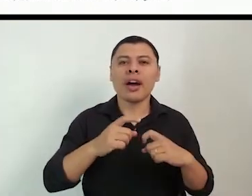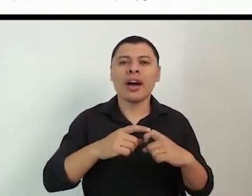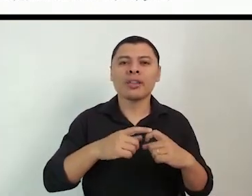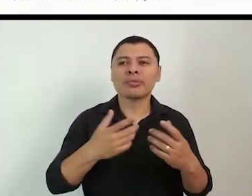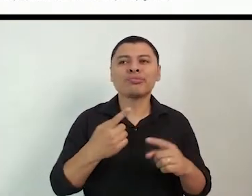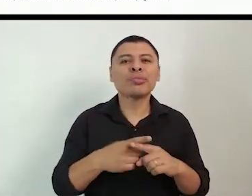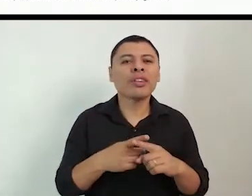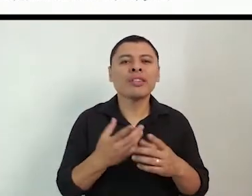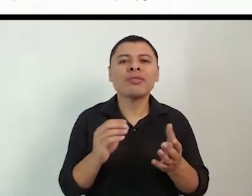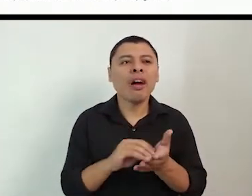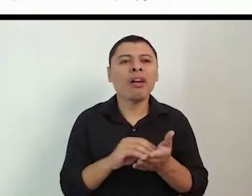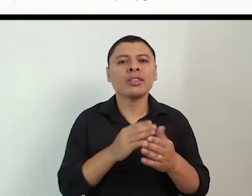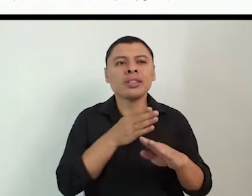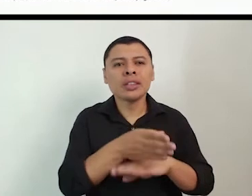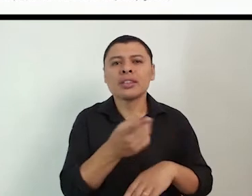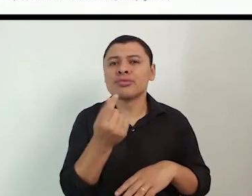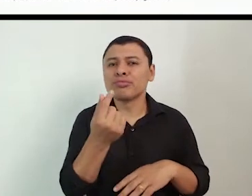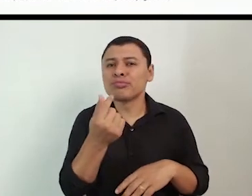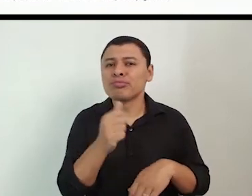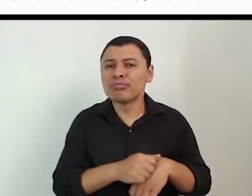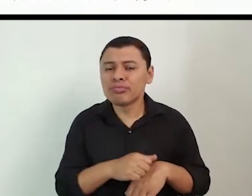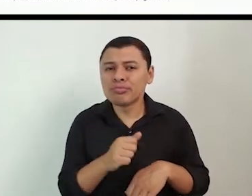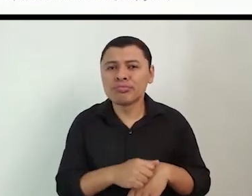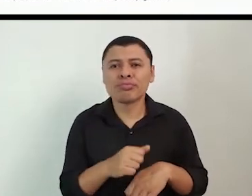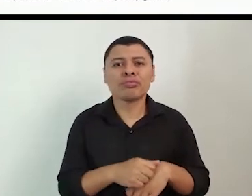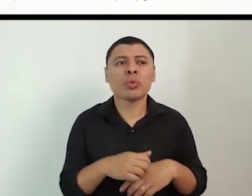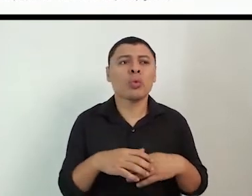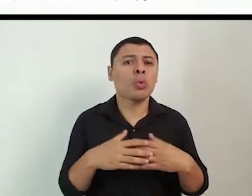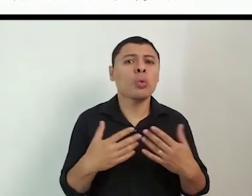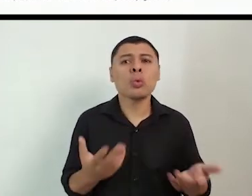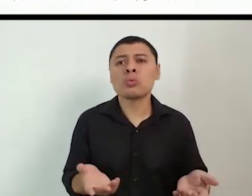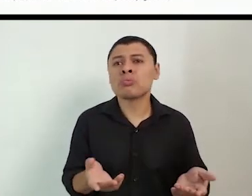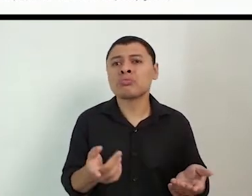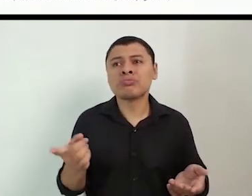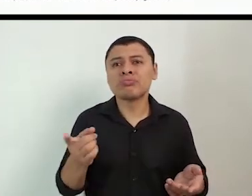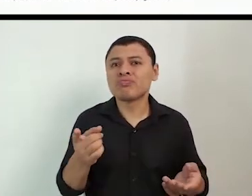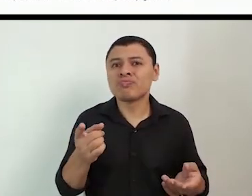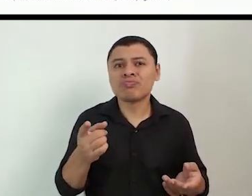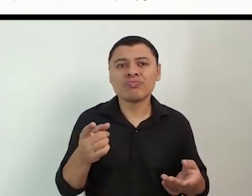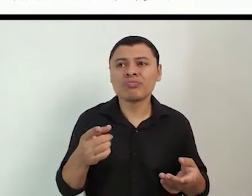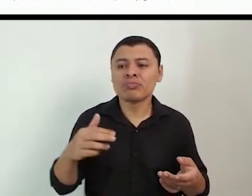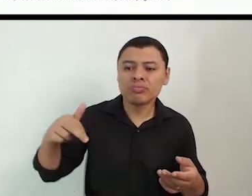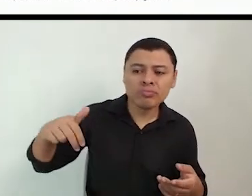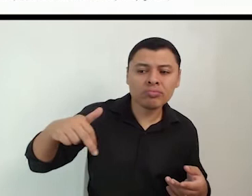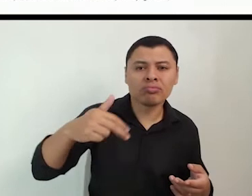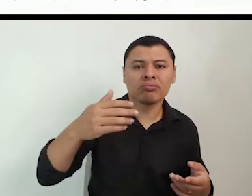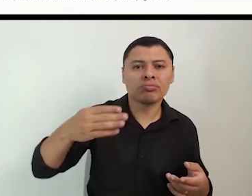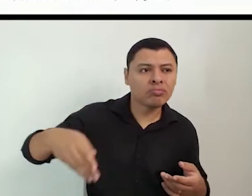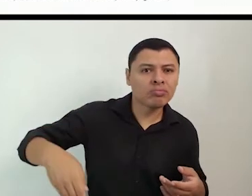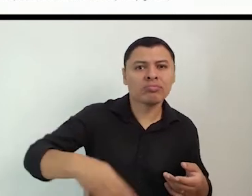de acesso mesmo, seja financeiro ou muitas vezes por dificuldade de